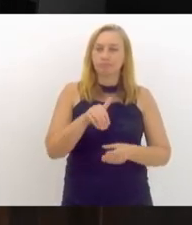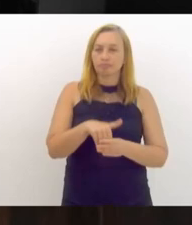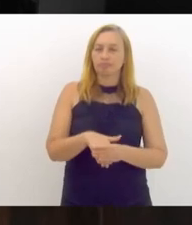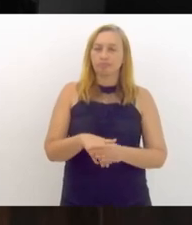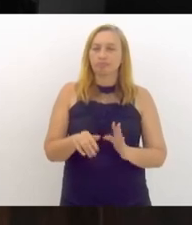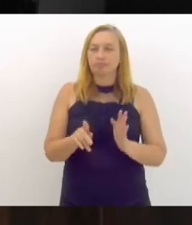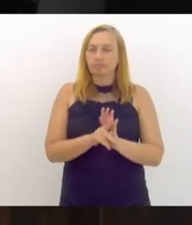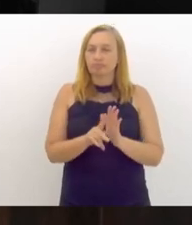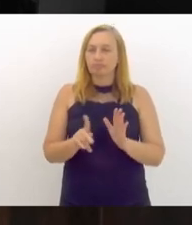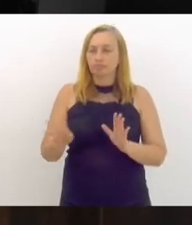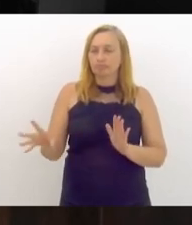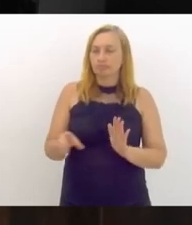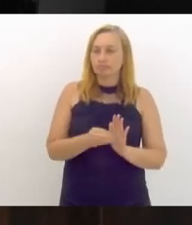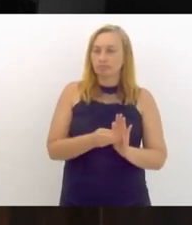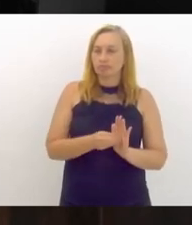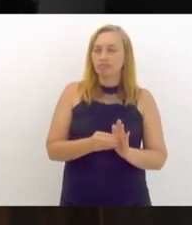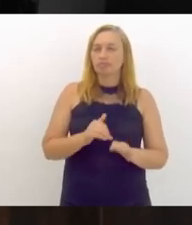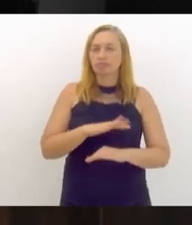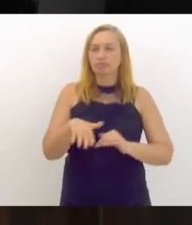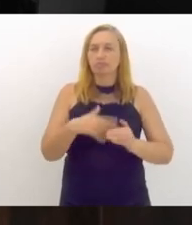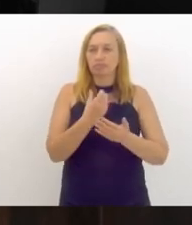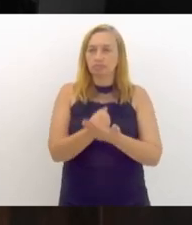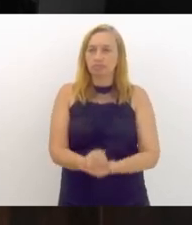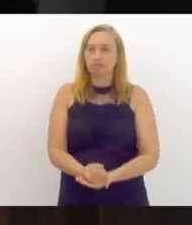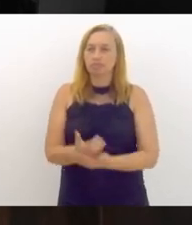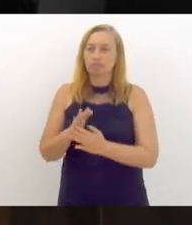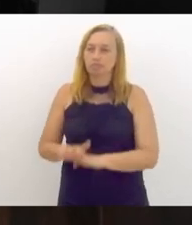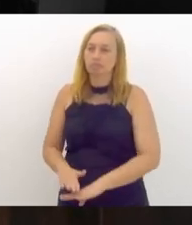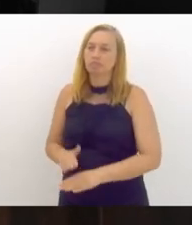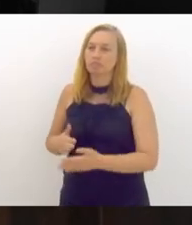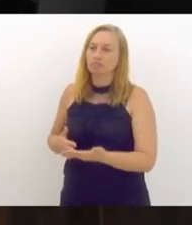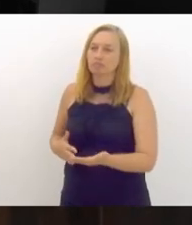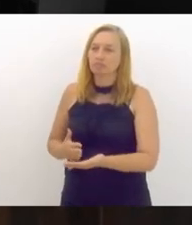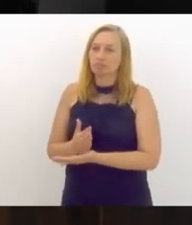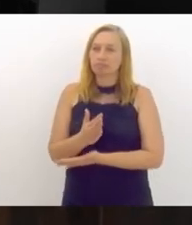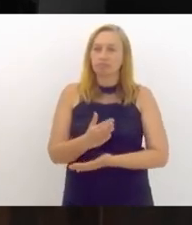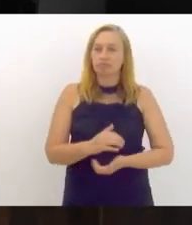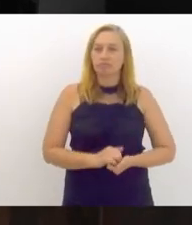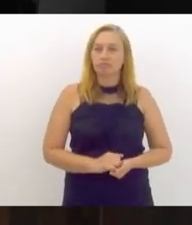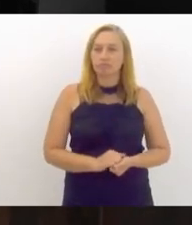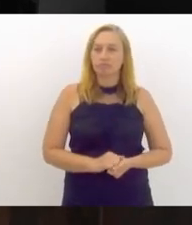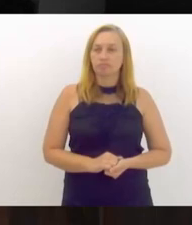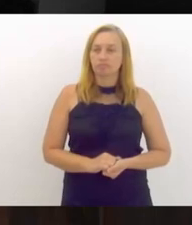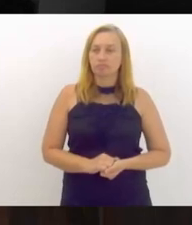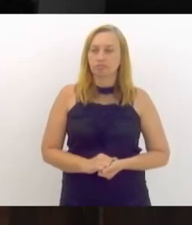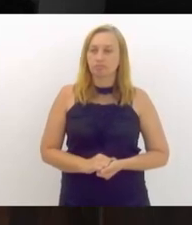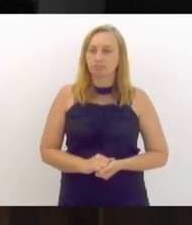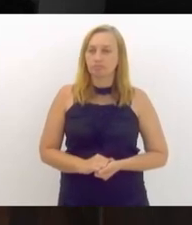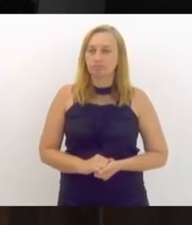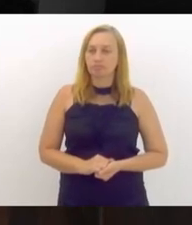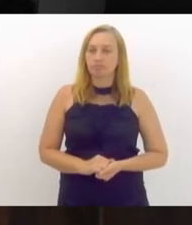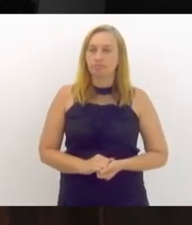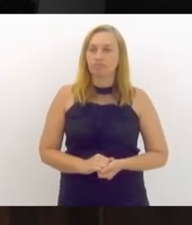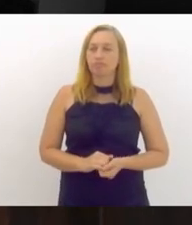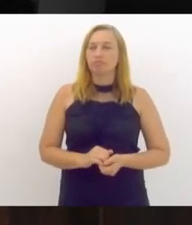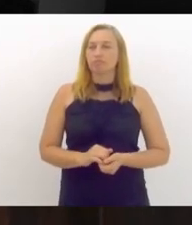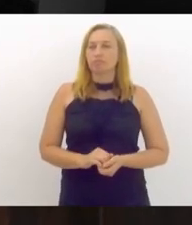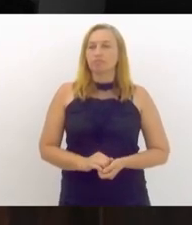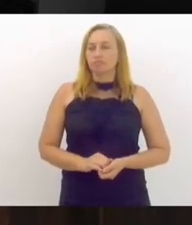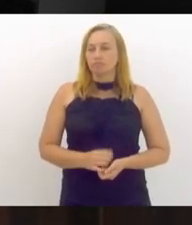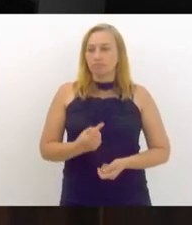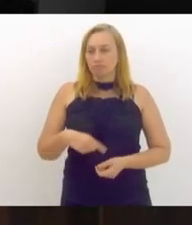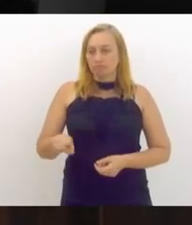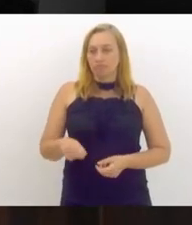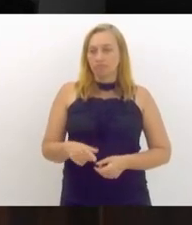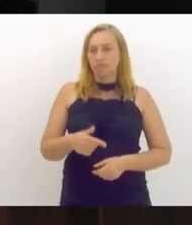o projeto assim emendado. Senhores que aprovam, permaneçam como estão. Aprovado. Vai a redação do vencido.